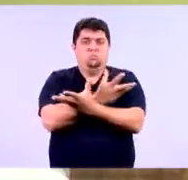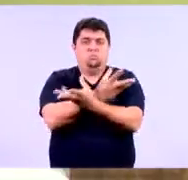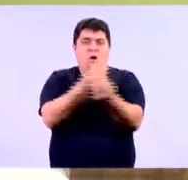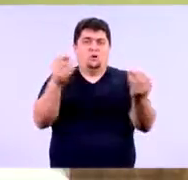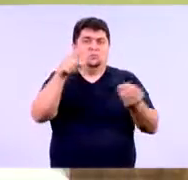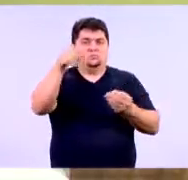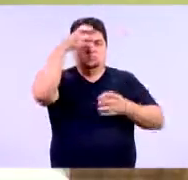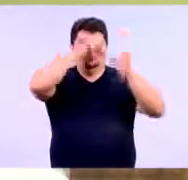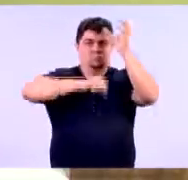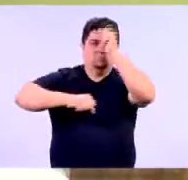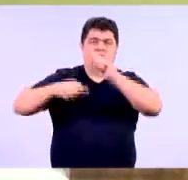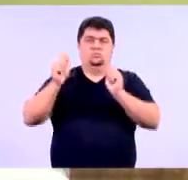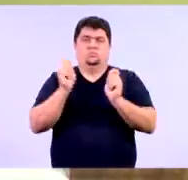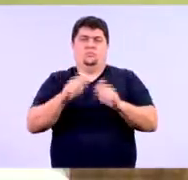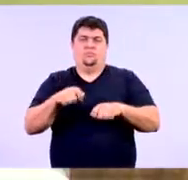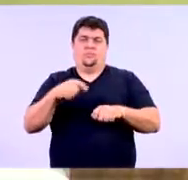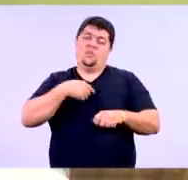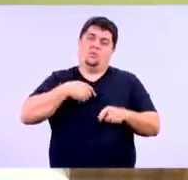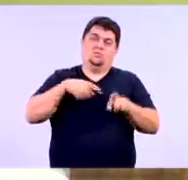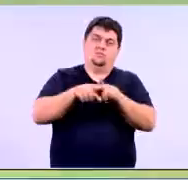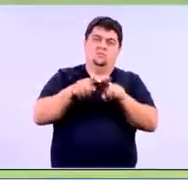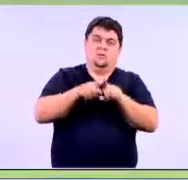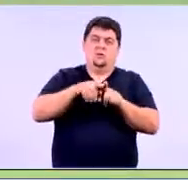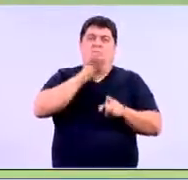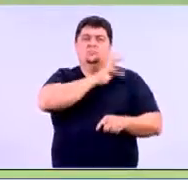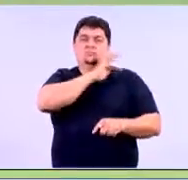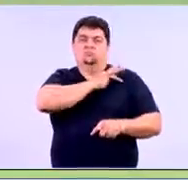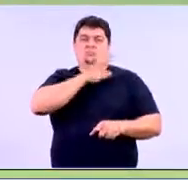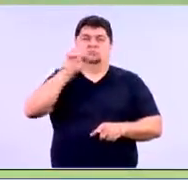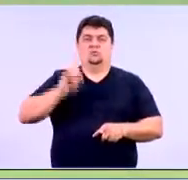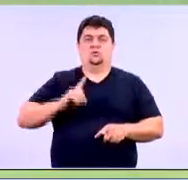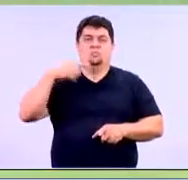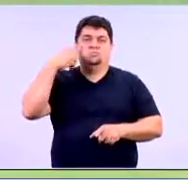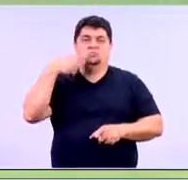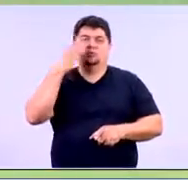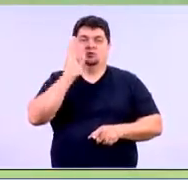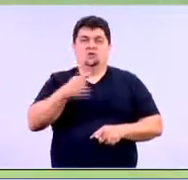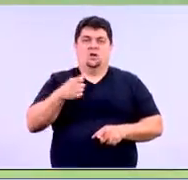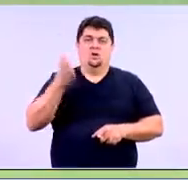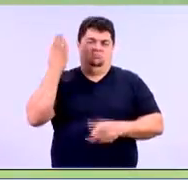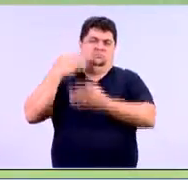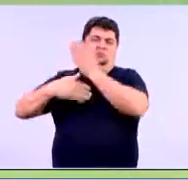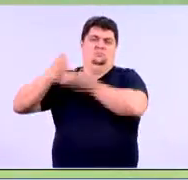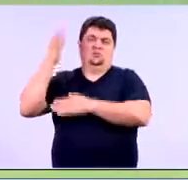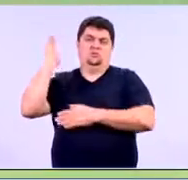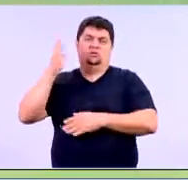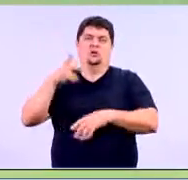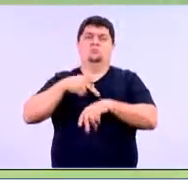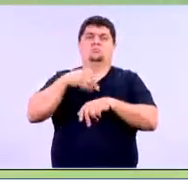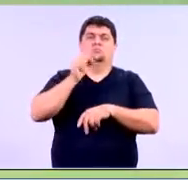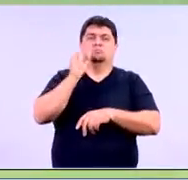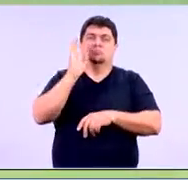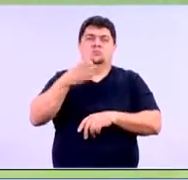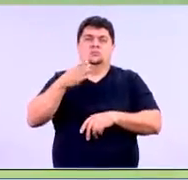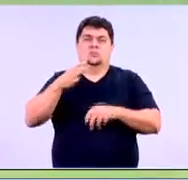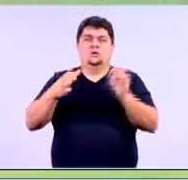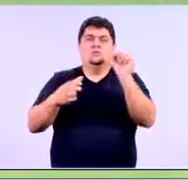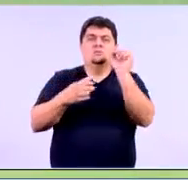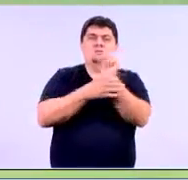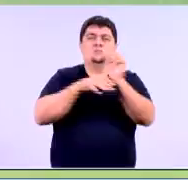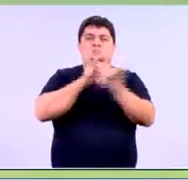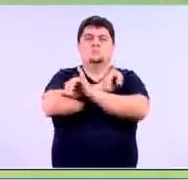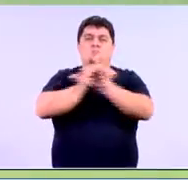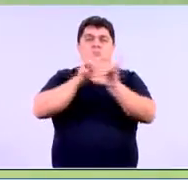aprendizado de vocês. Eu também sou formado em Direito, formei já tem alguns anos, fiz uma especialização em Segurança da